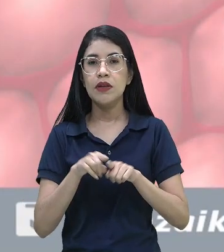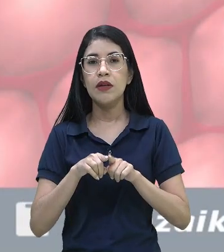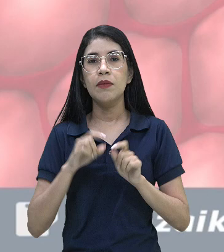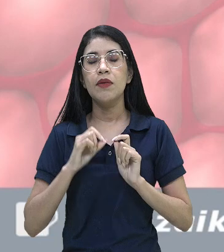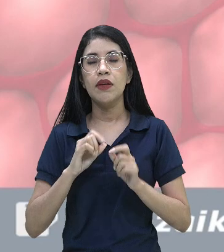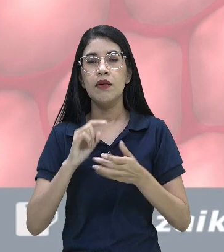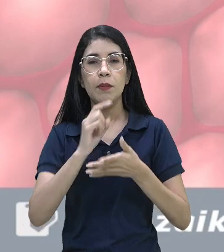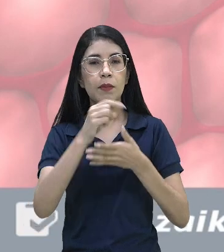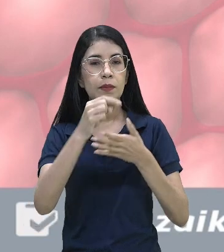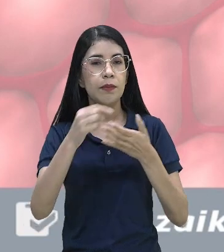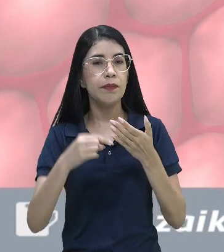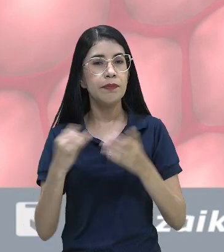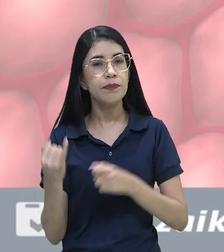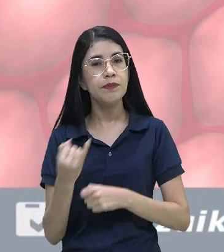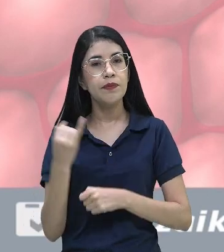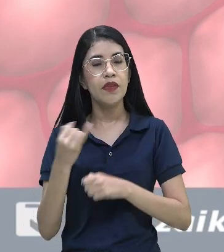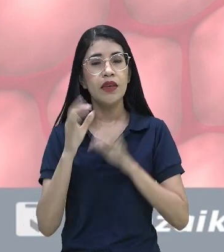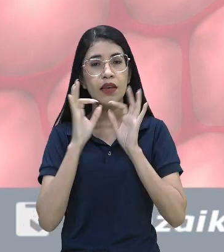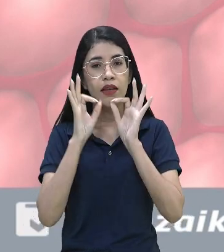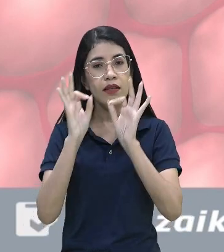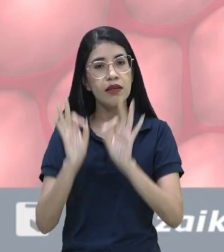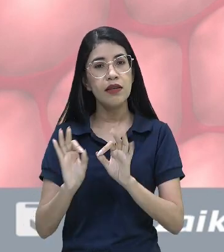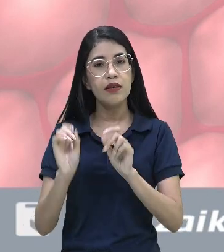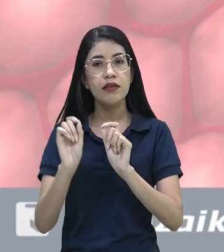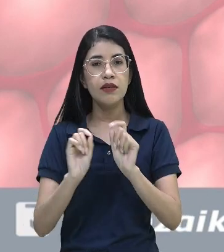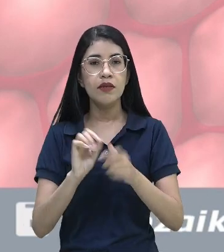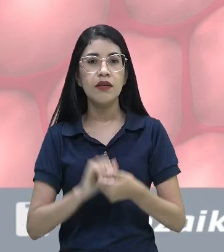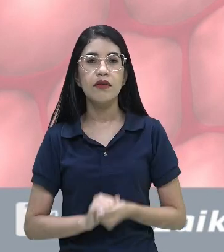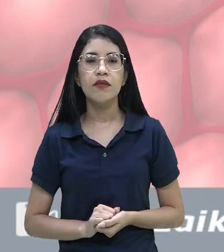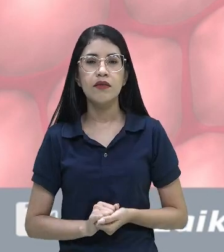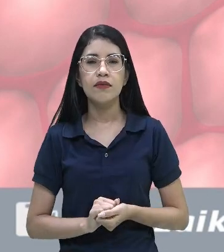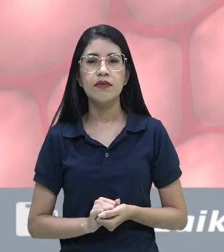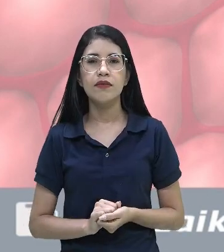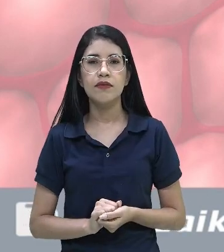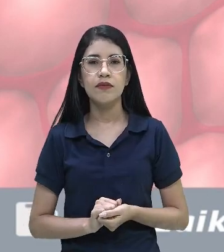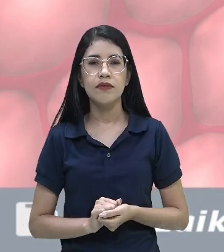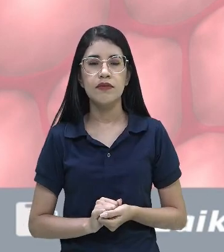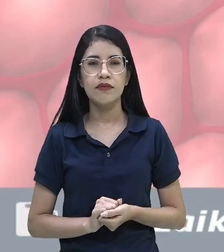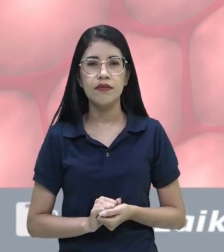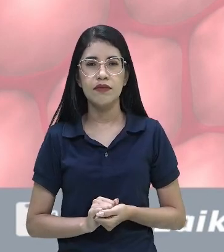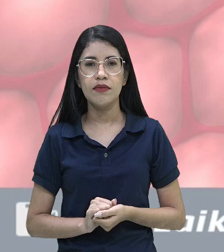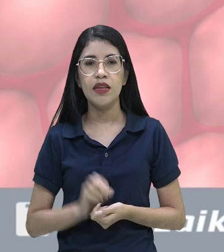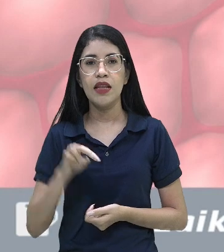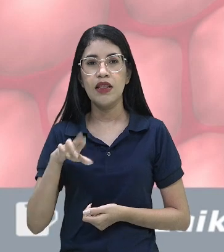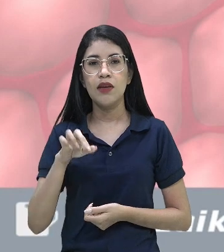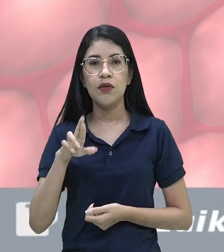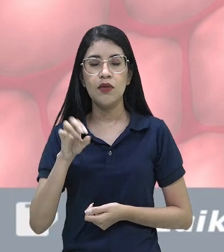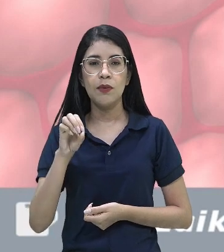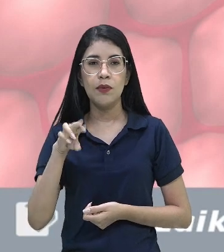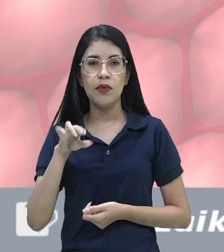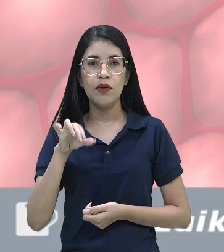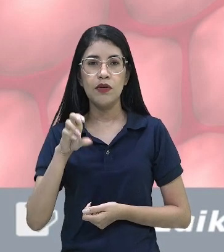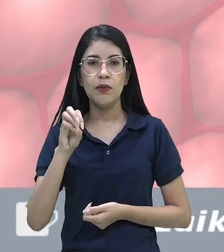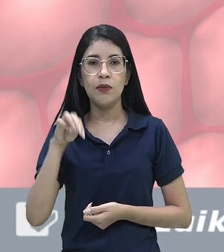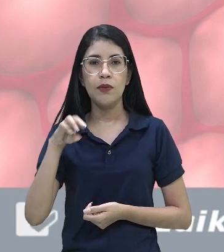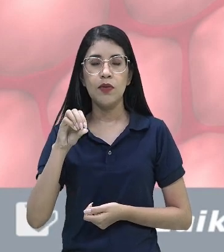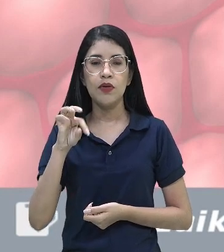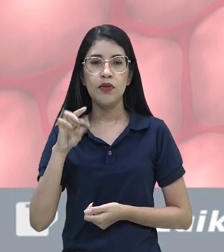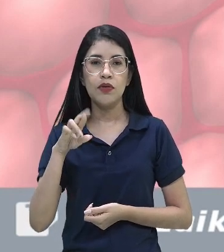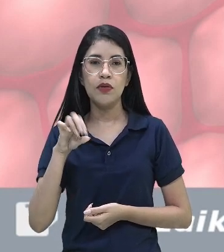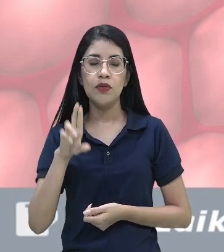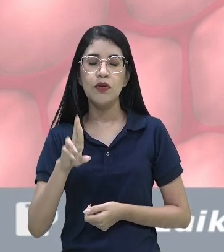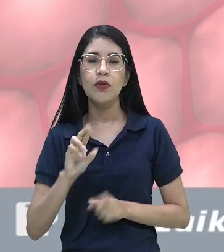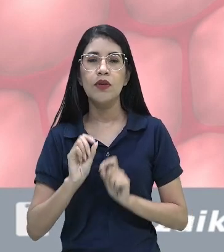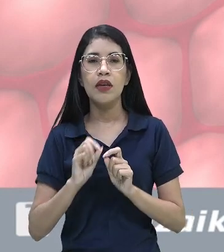elementos importantes, e eu chamo a atenção para o neurônio motor, que é o que recebe a informação do sistema nervoso e transforma